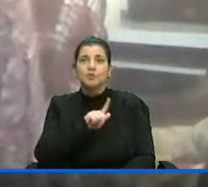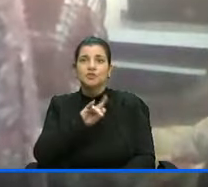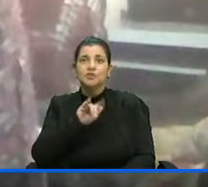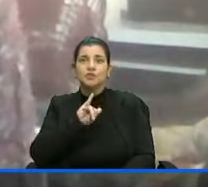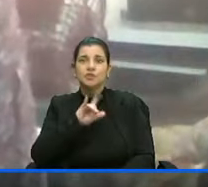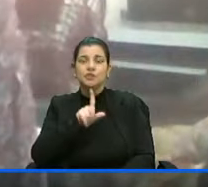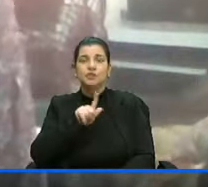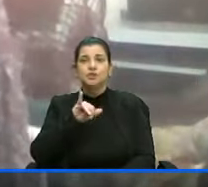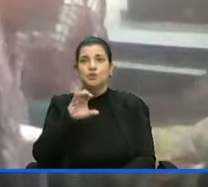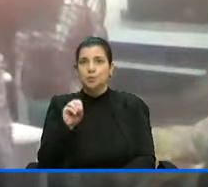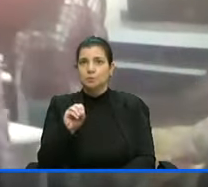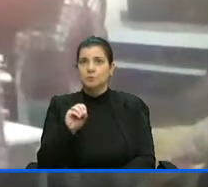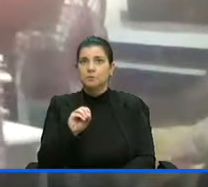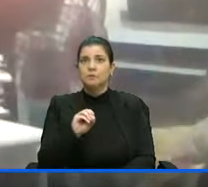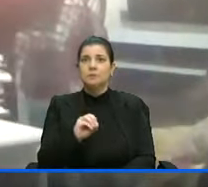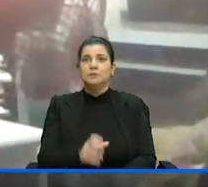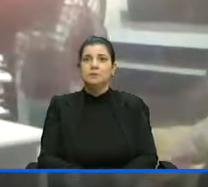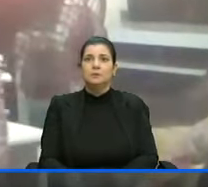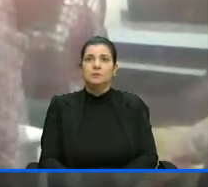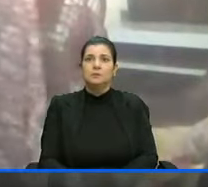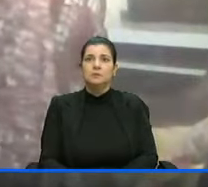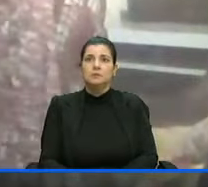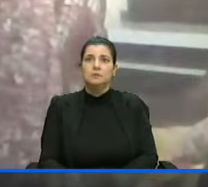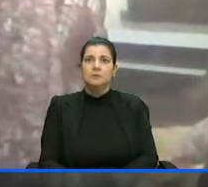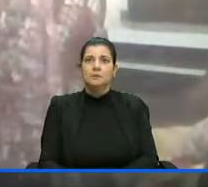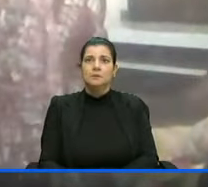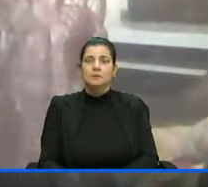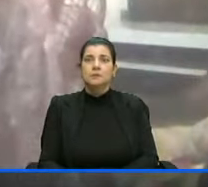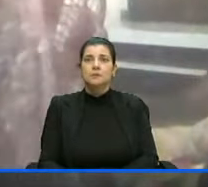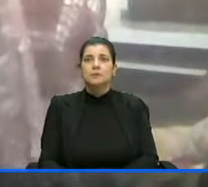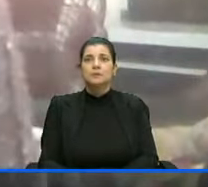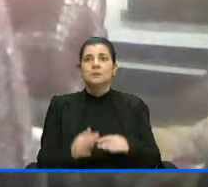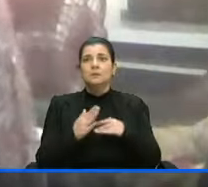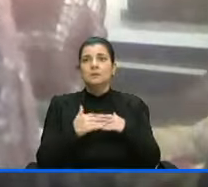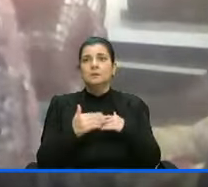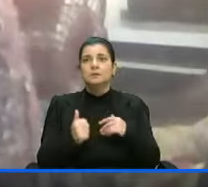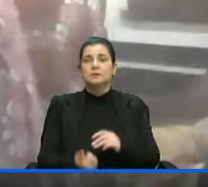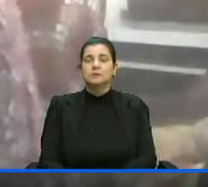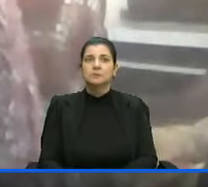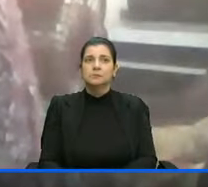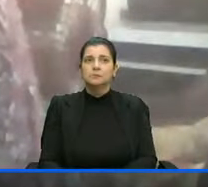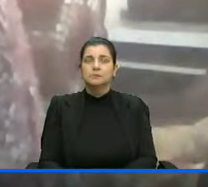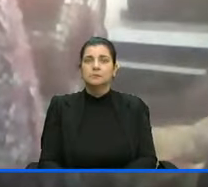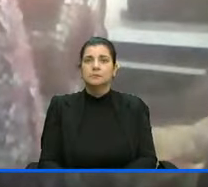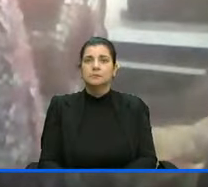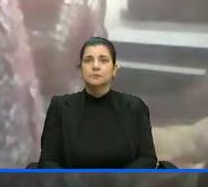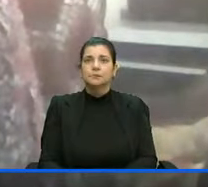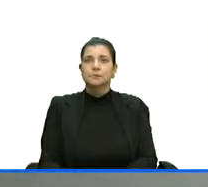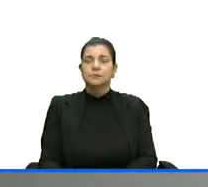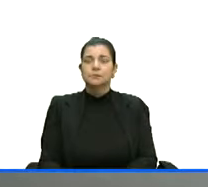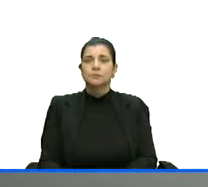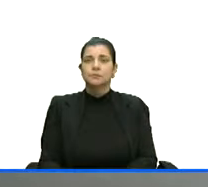Quantos anos tem a tua escola infantil no Morro da Cruz, querida? Entregar a minha idade, Sofia.